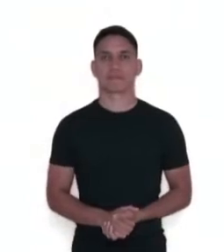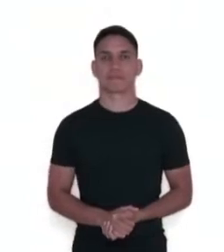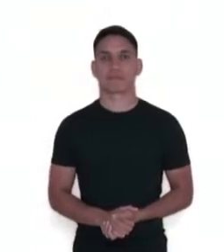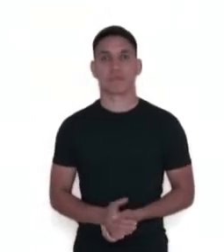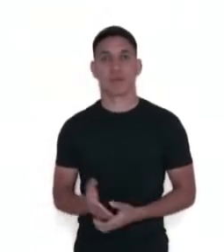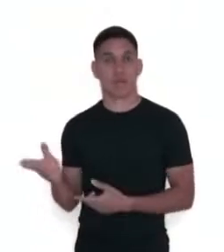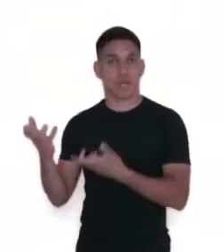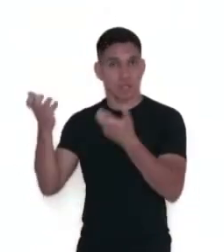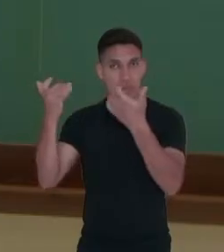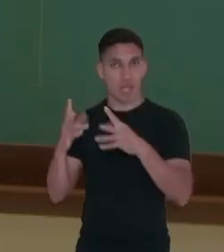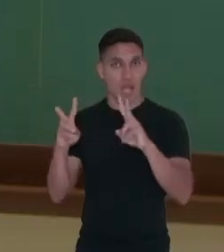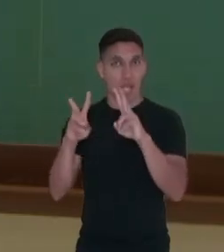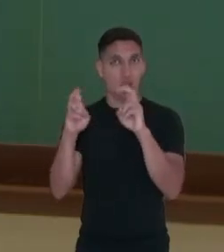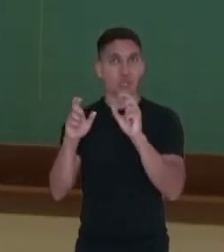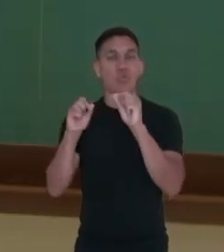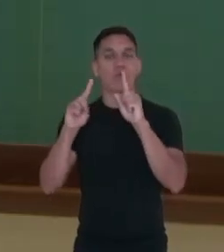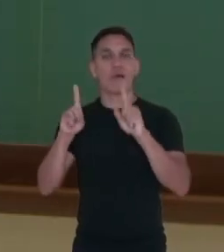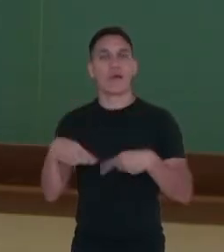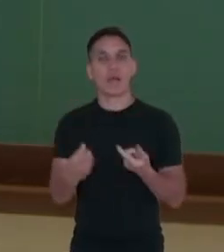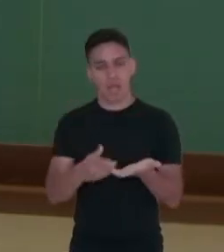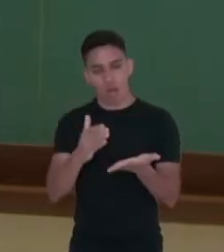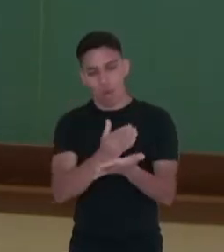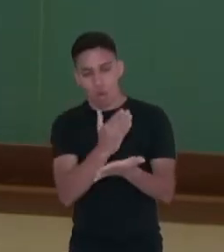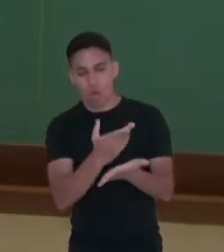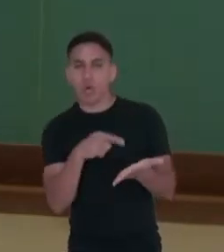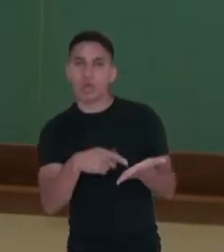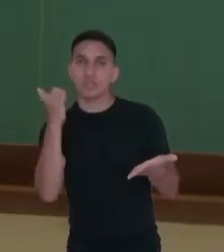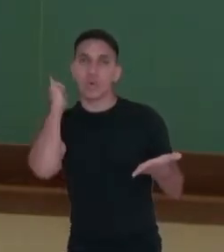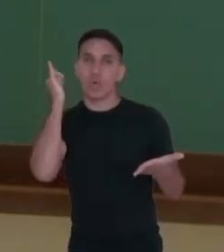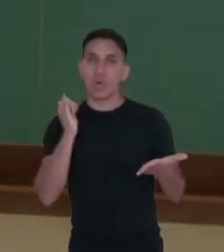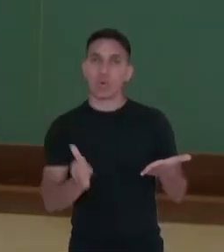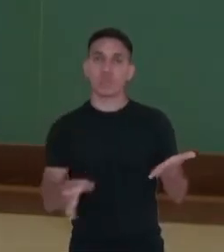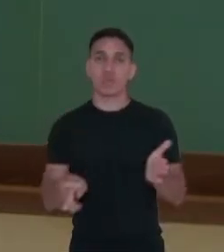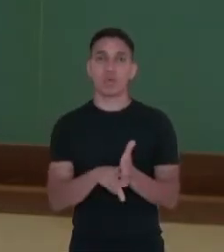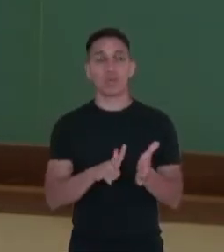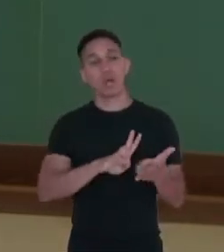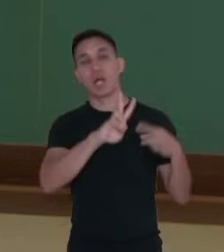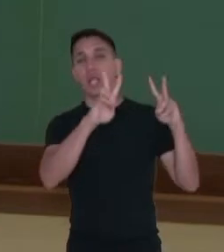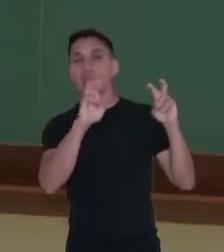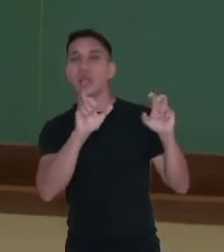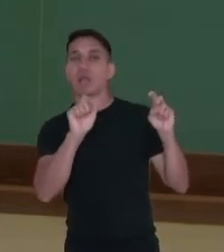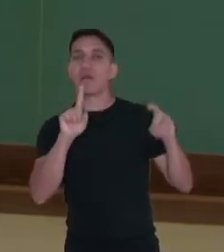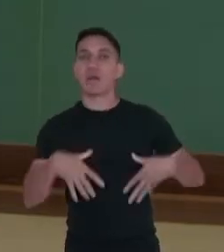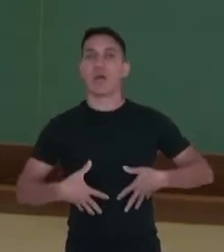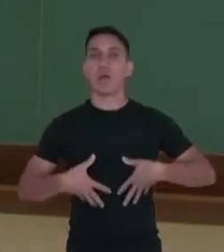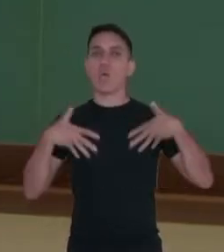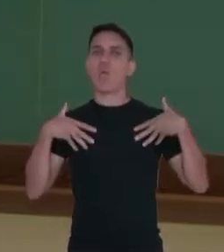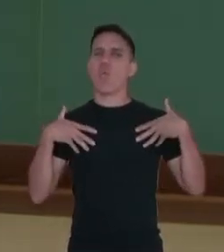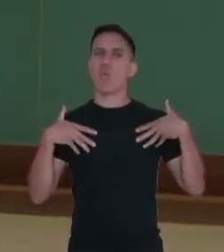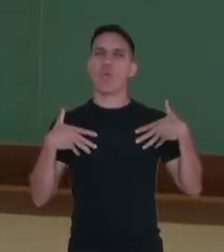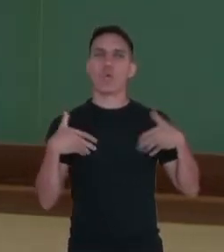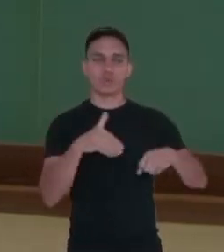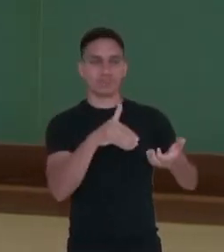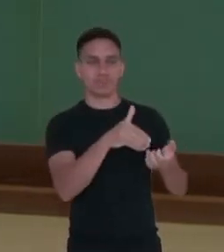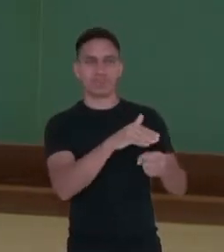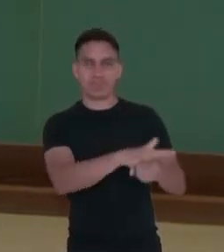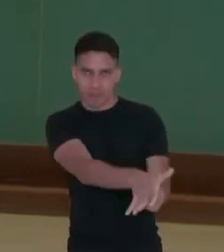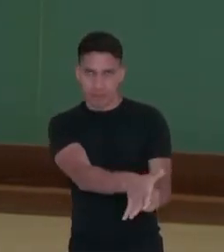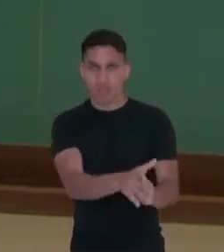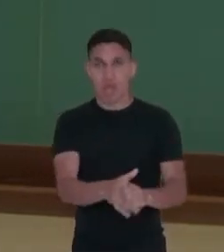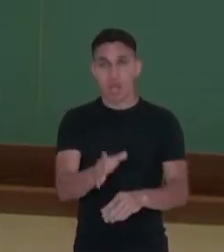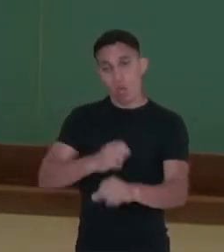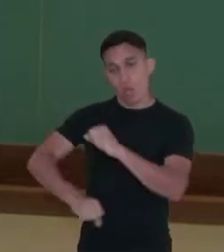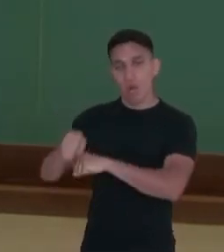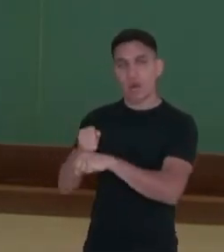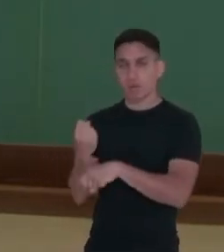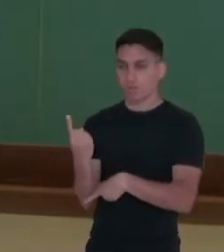né? Falando sobre uma das obras, um dos romances que ela escreveu, Orgulho e Preconceito, originalmente publicado em 1813, é